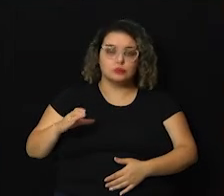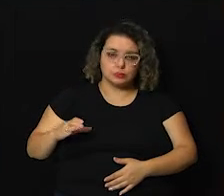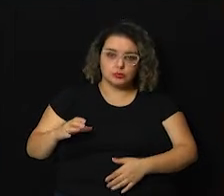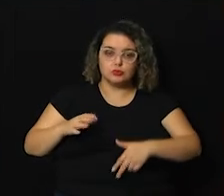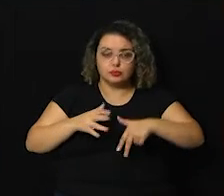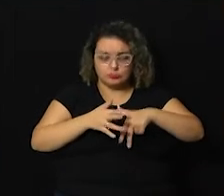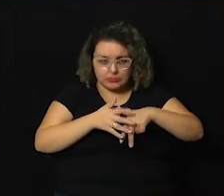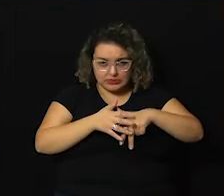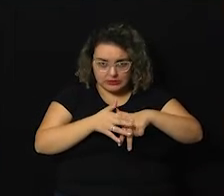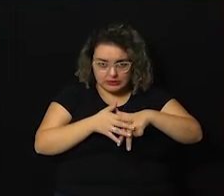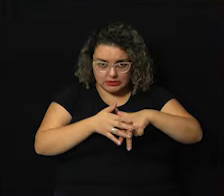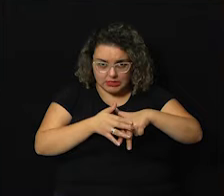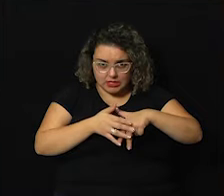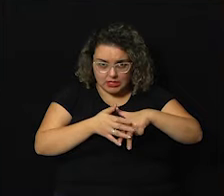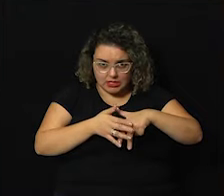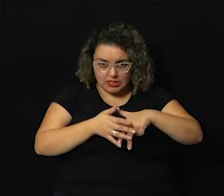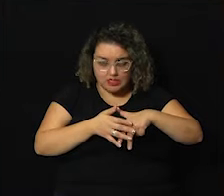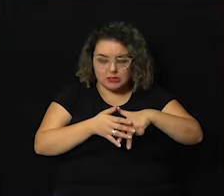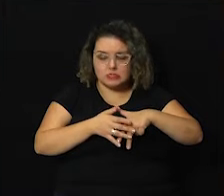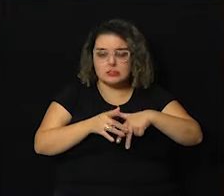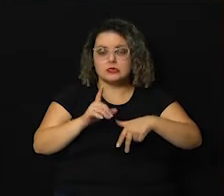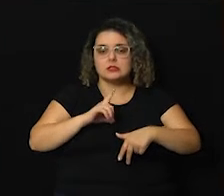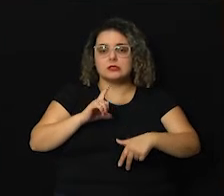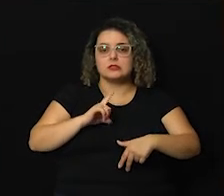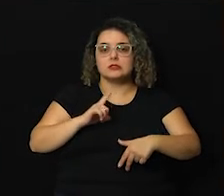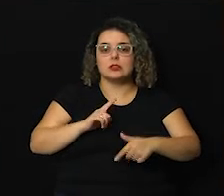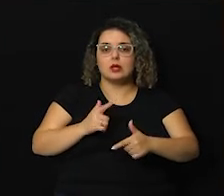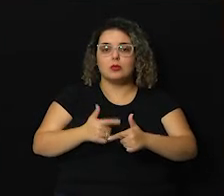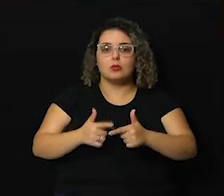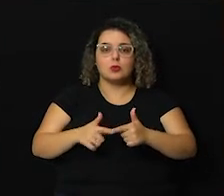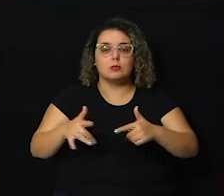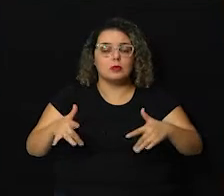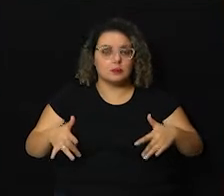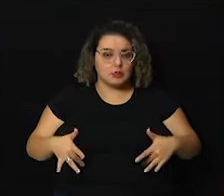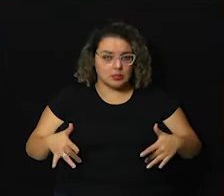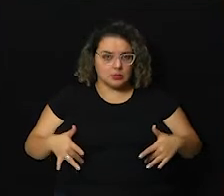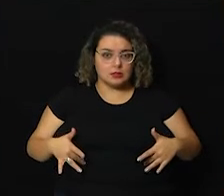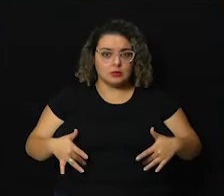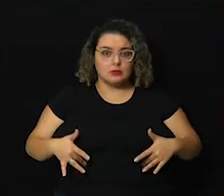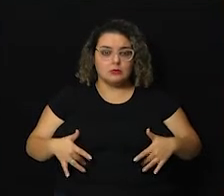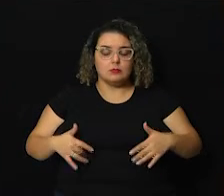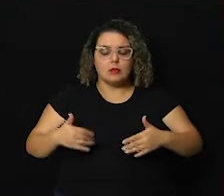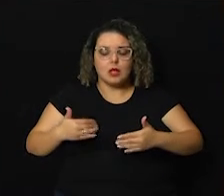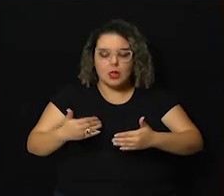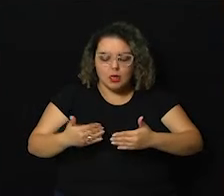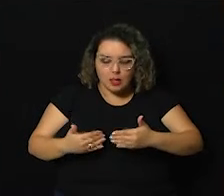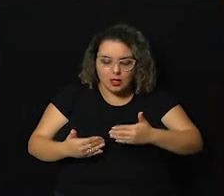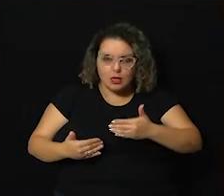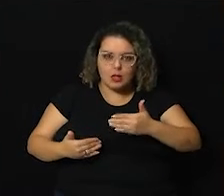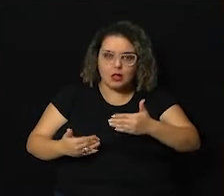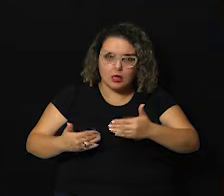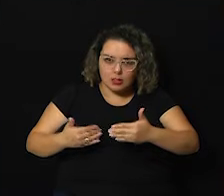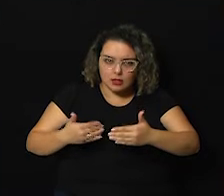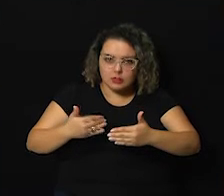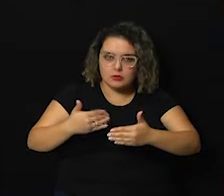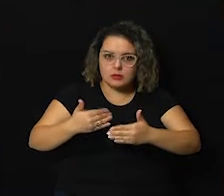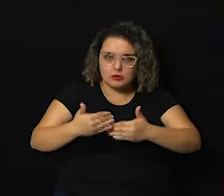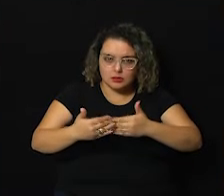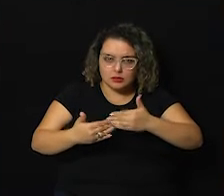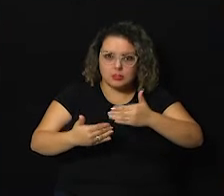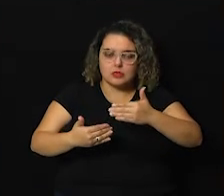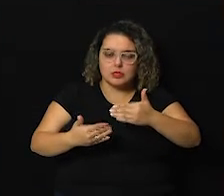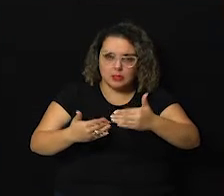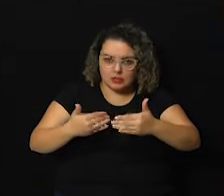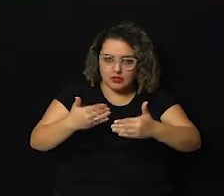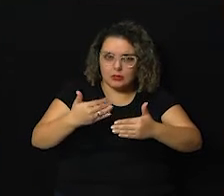câncer renal, essa evolução ela é uma evolução lenta, gradativa, e, por ser uma evolução